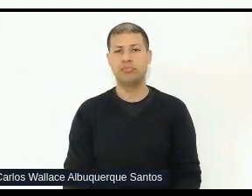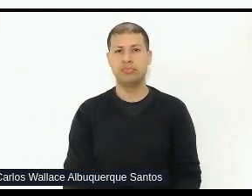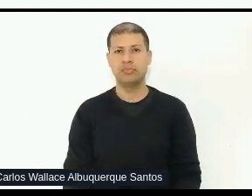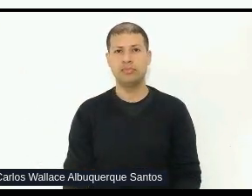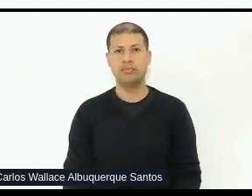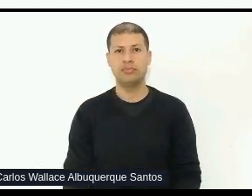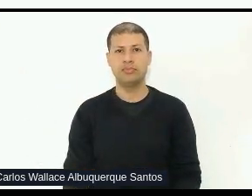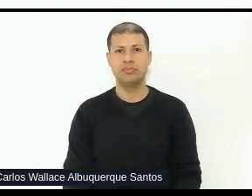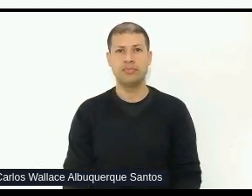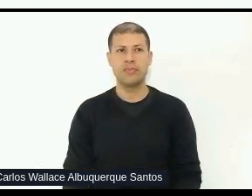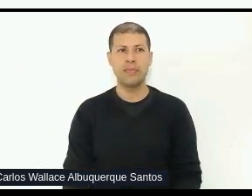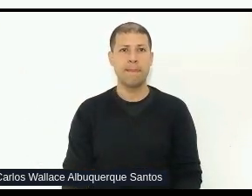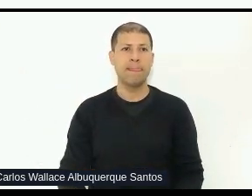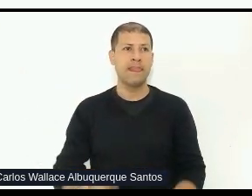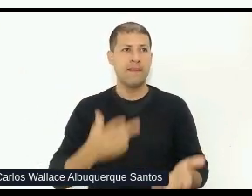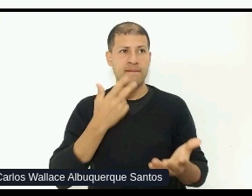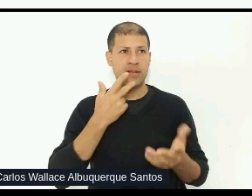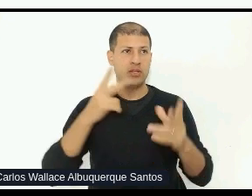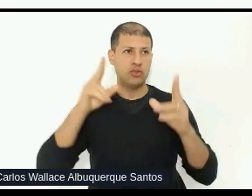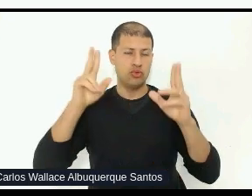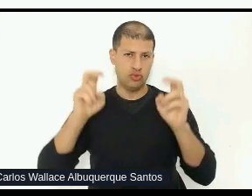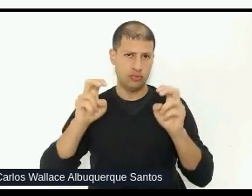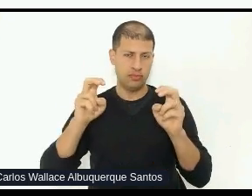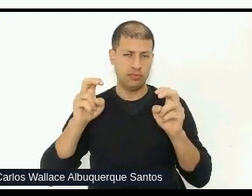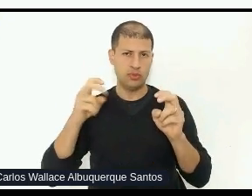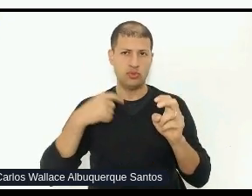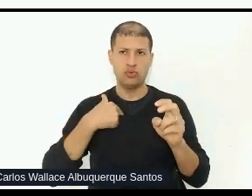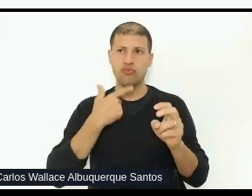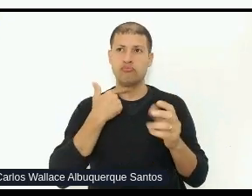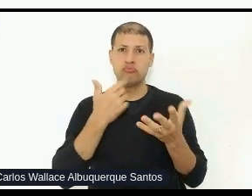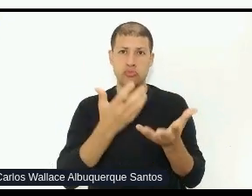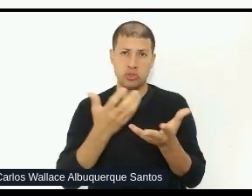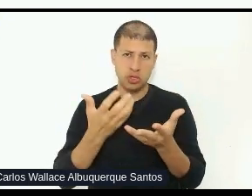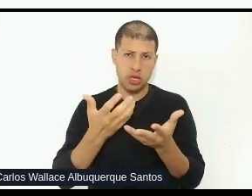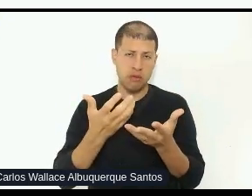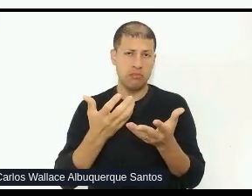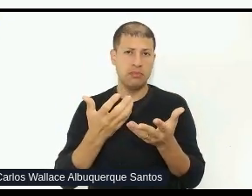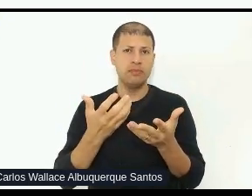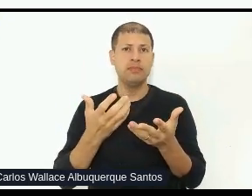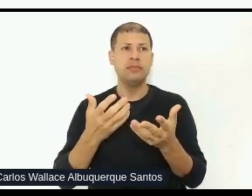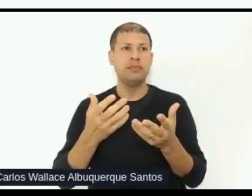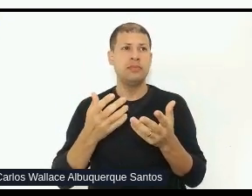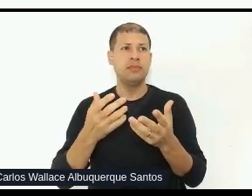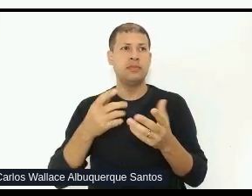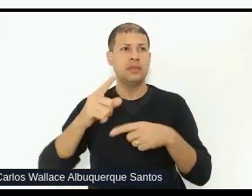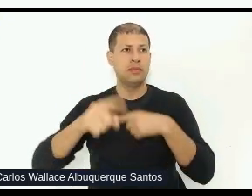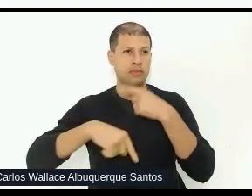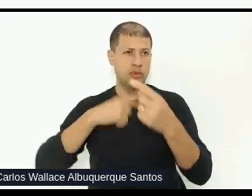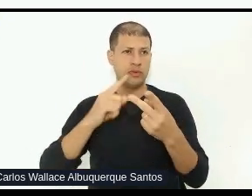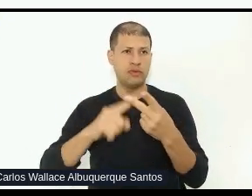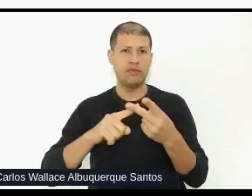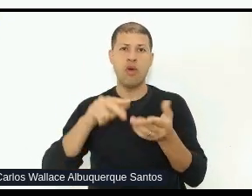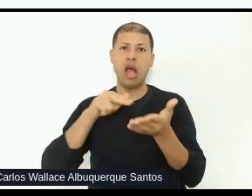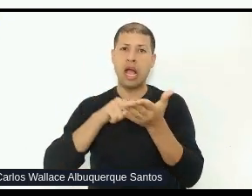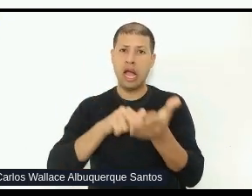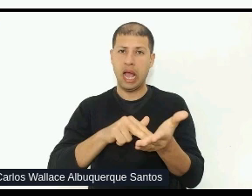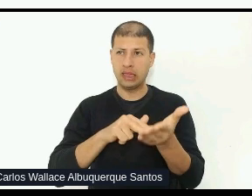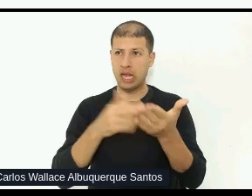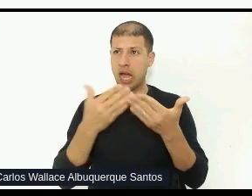Então, vamos falar sobre nossa motivação, depois vamos falar sobre uma carta